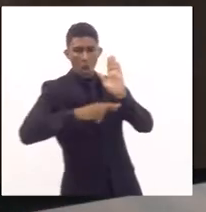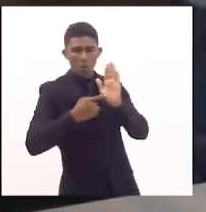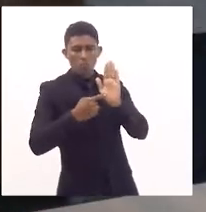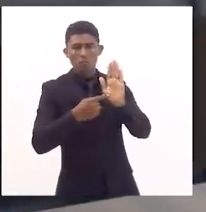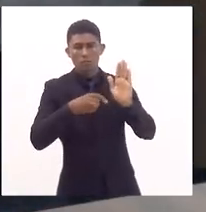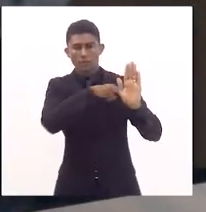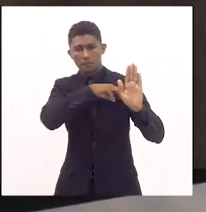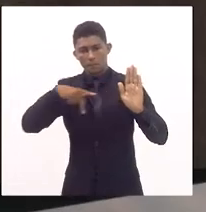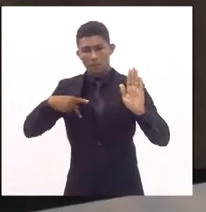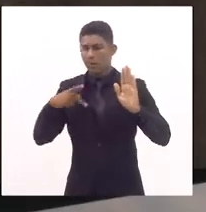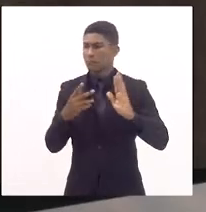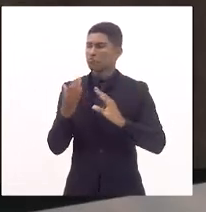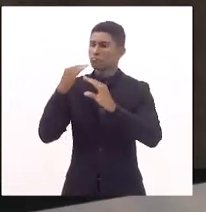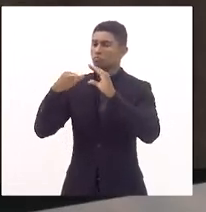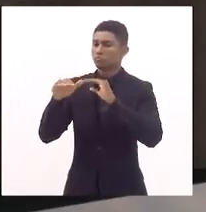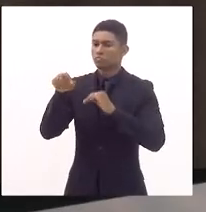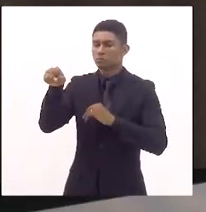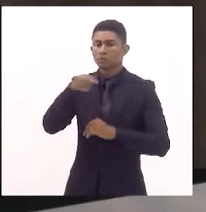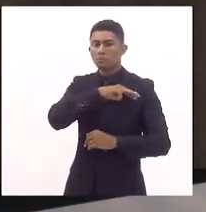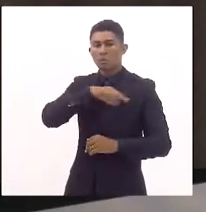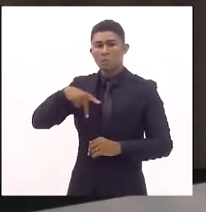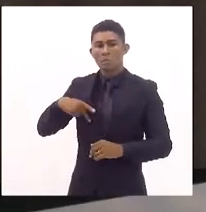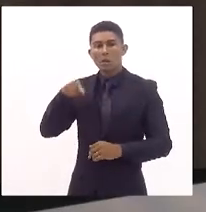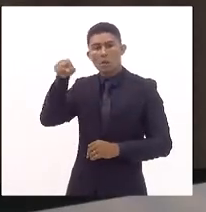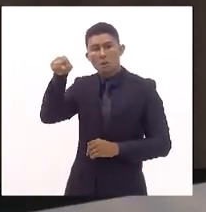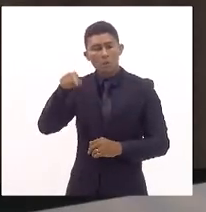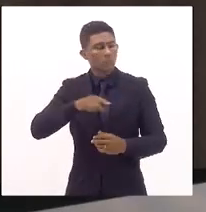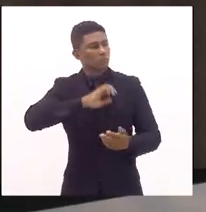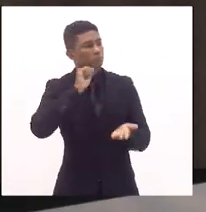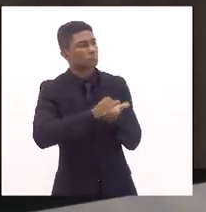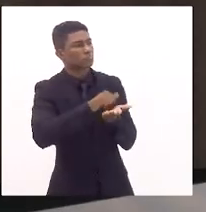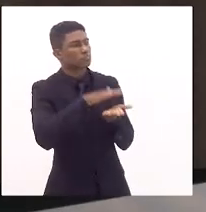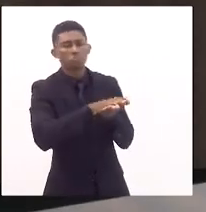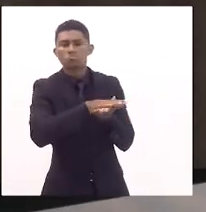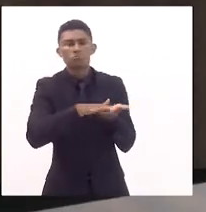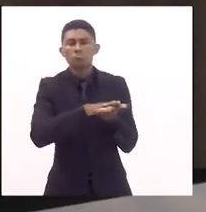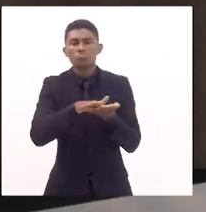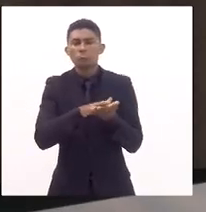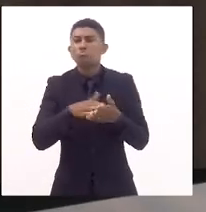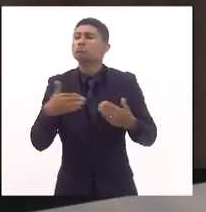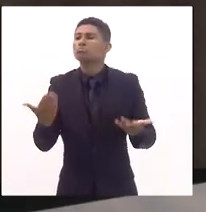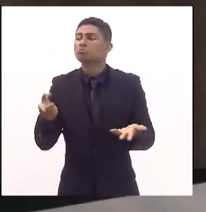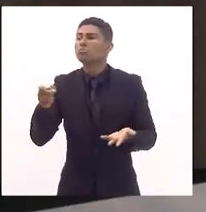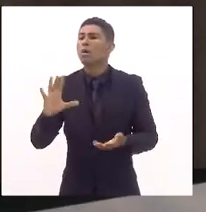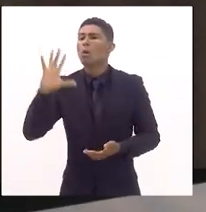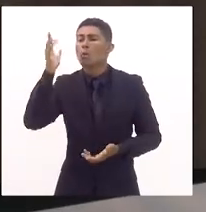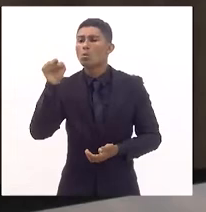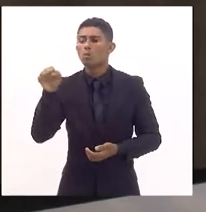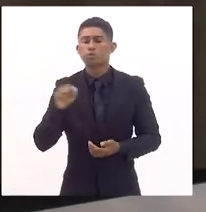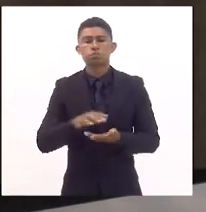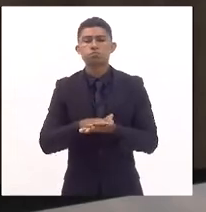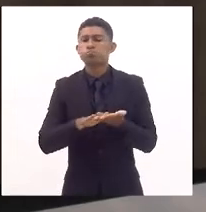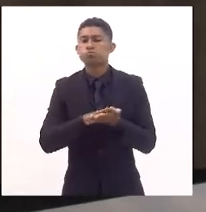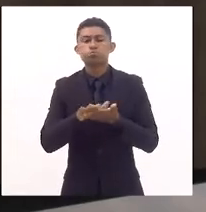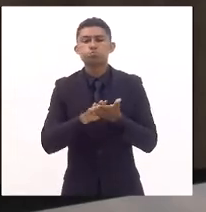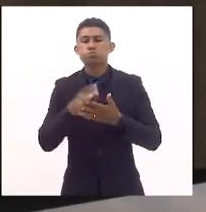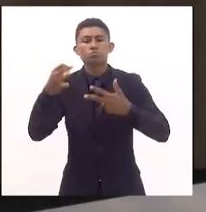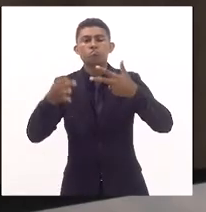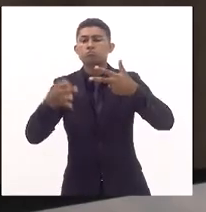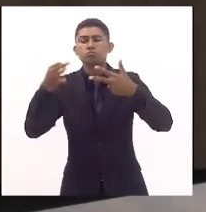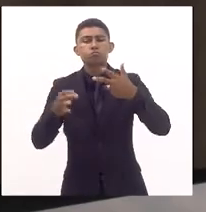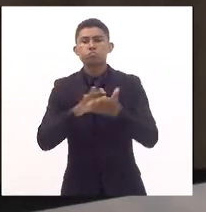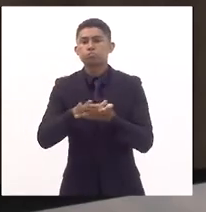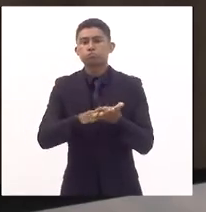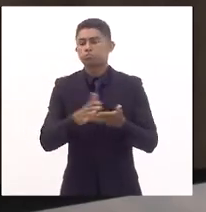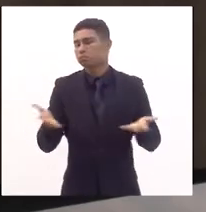Ministério Público, e o Ministério Público não ofereceu denúncia, ninguém sabe o que aconteceu junto ao Judiciário. As propostas